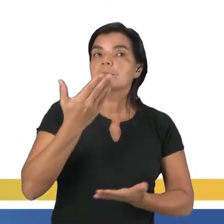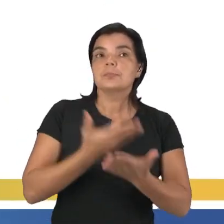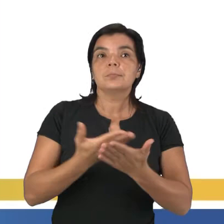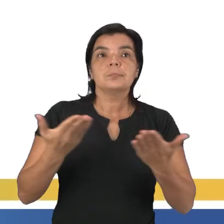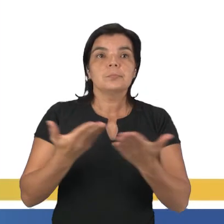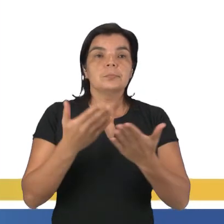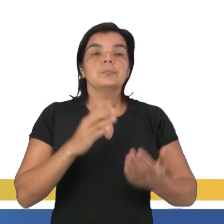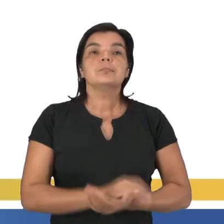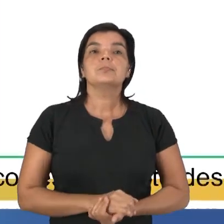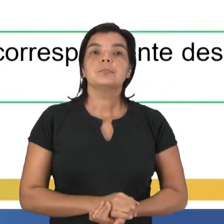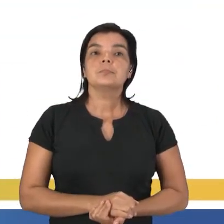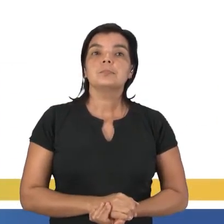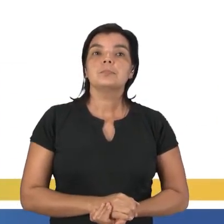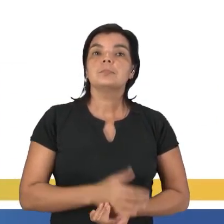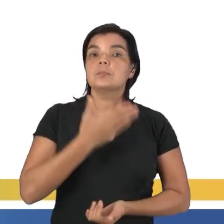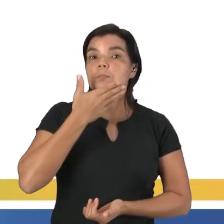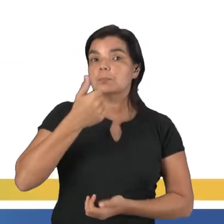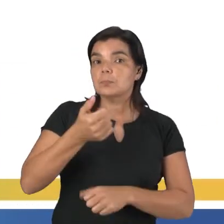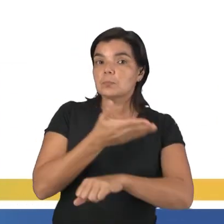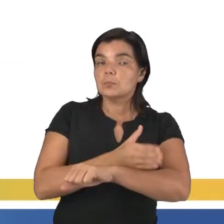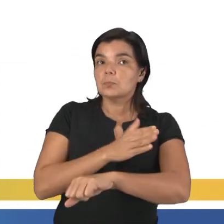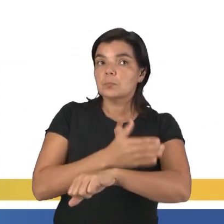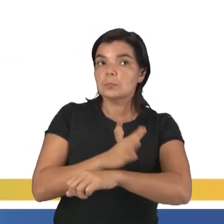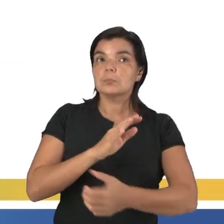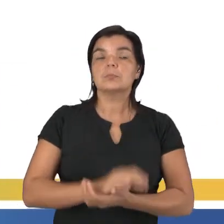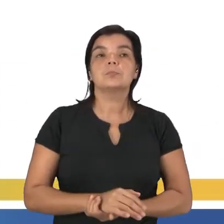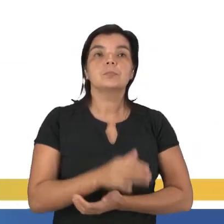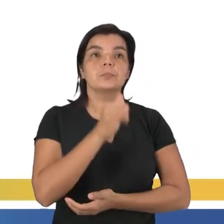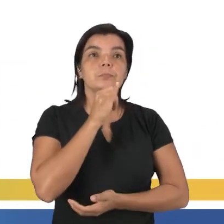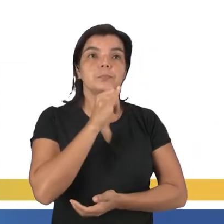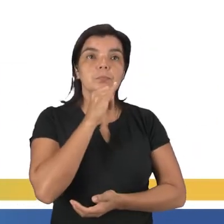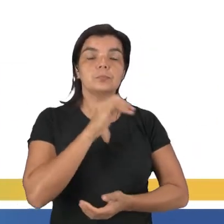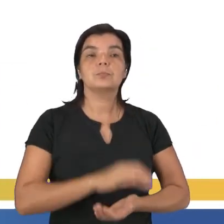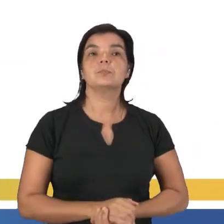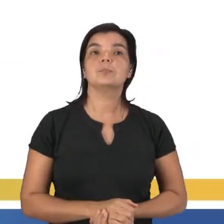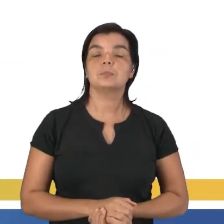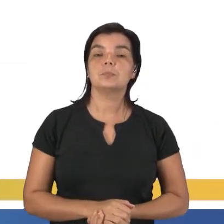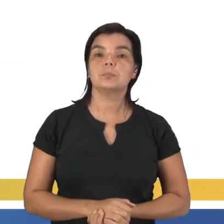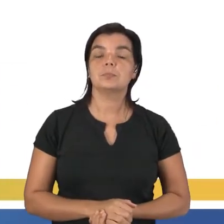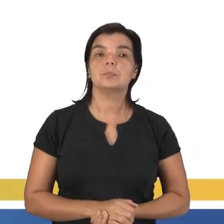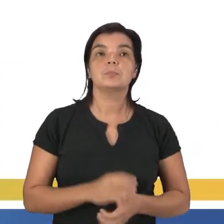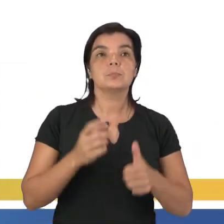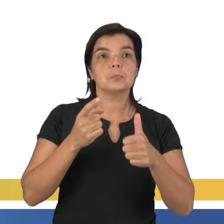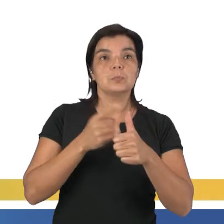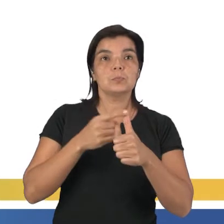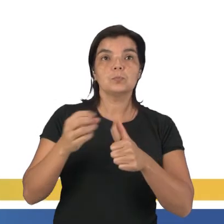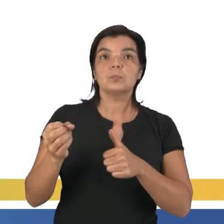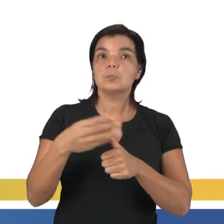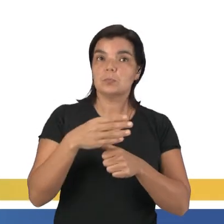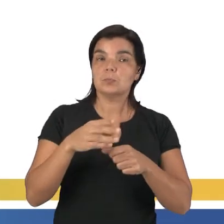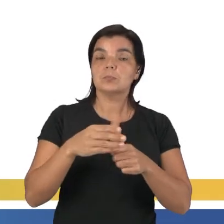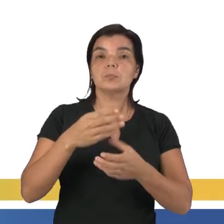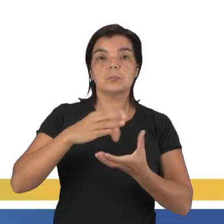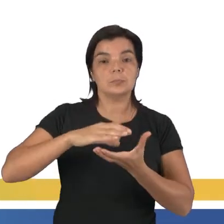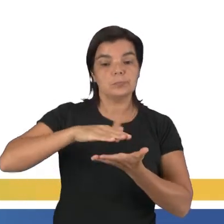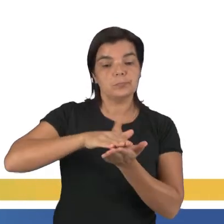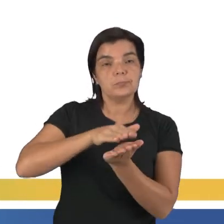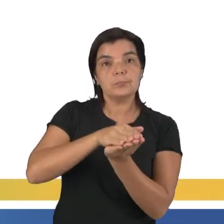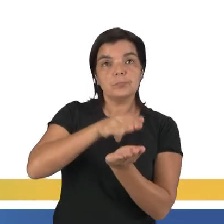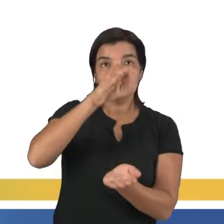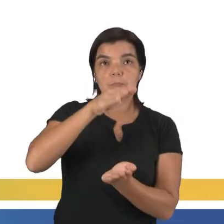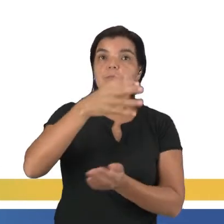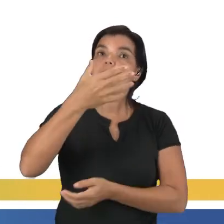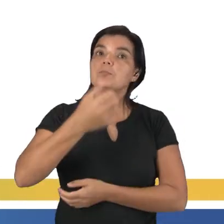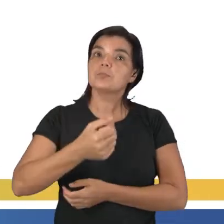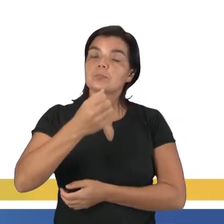aula de hoje. Mas vai ficar bem melhor se nós colocarmos exemplos. Então, olha, é nosso primeiro. Uma nova embalagem de